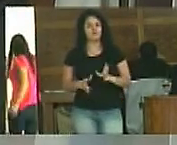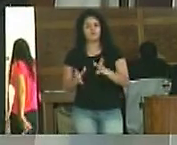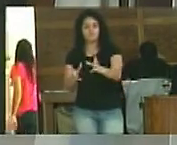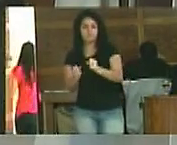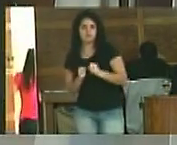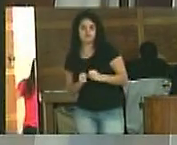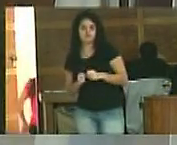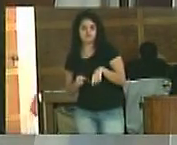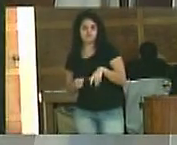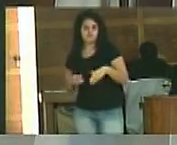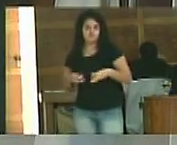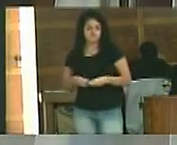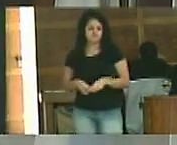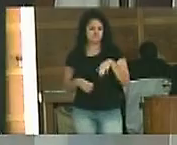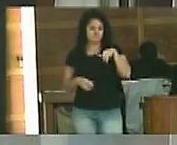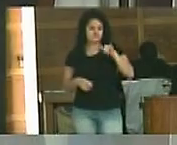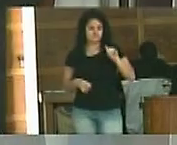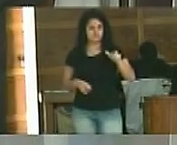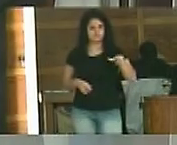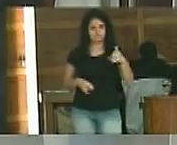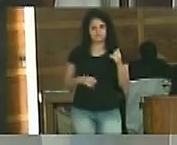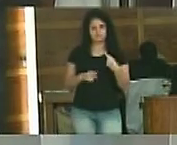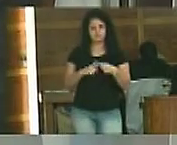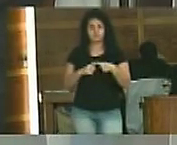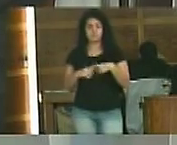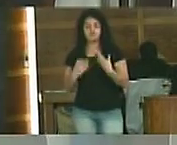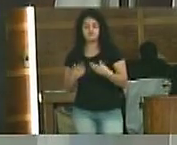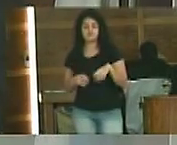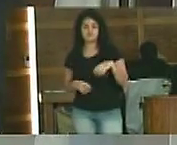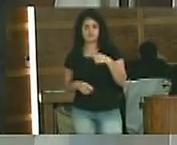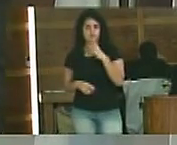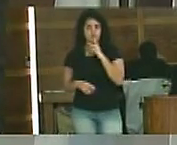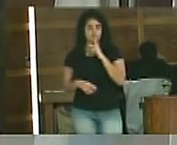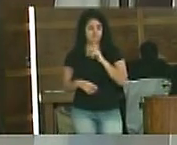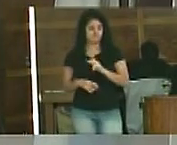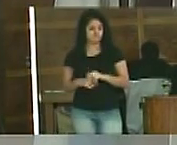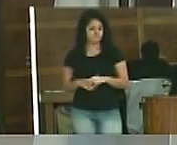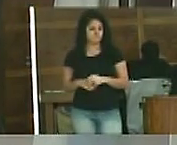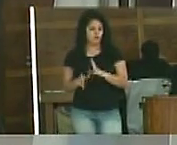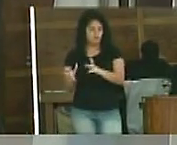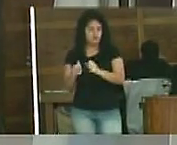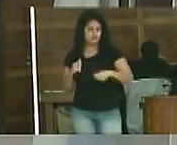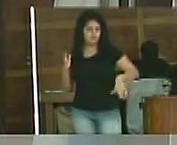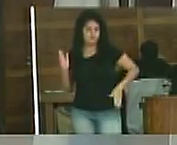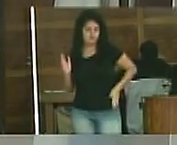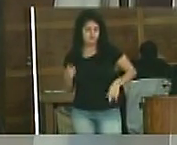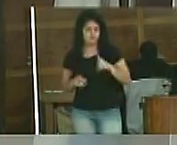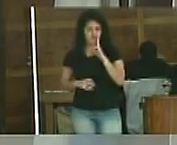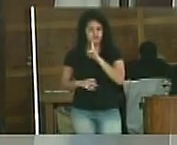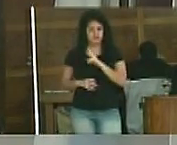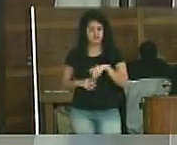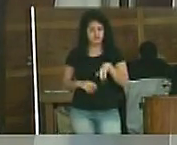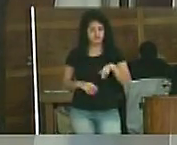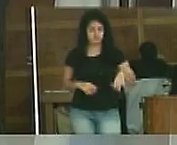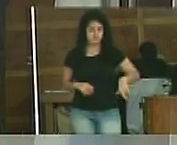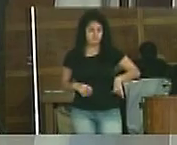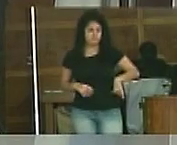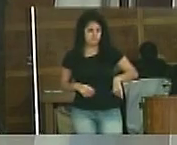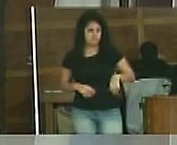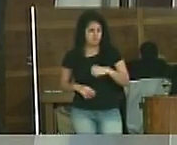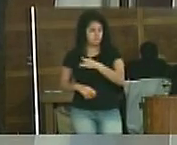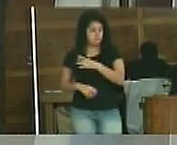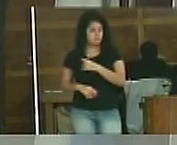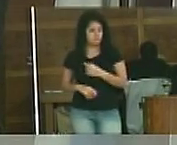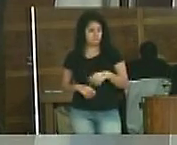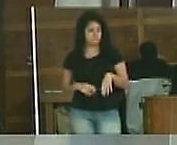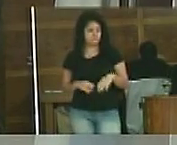se mija todo. Quantas vezes já peguei, se caga, se mija, não. São frouxos. Então vamos lá, as indicações. Reforma